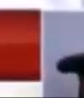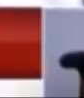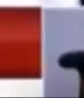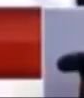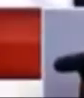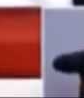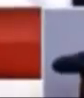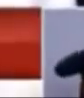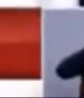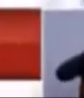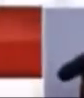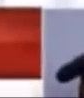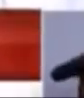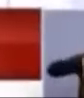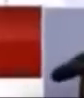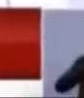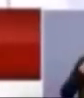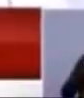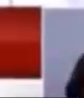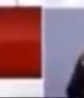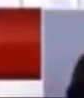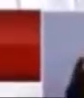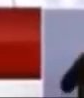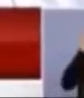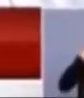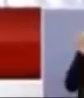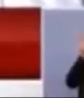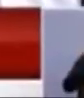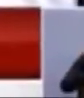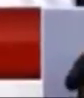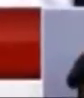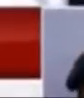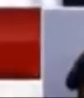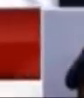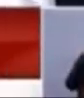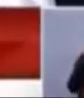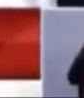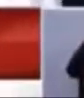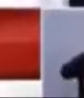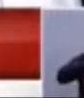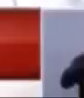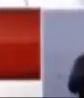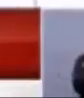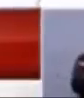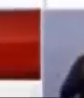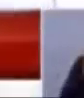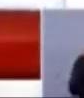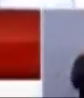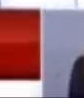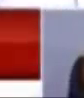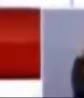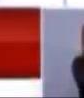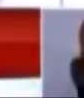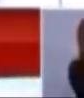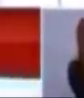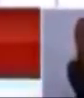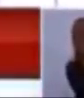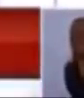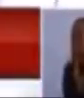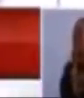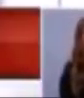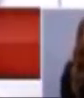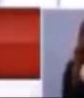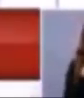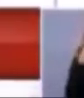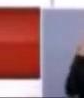de emergência no outro dia às 10 da manhã primeiro os irmãos e irmãs que está na